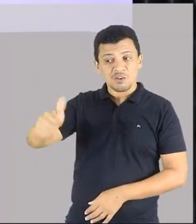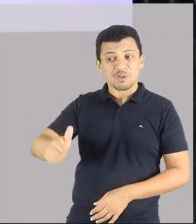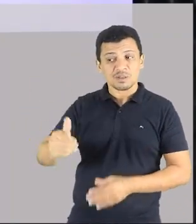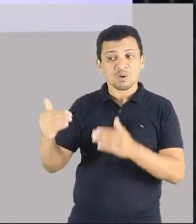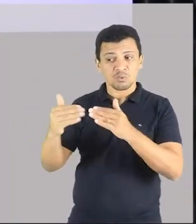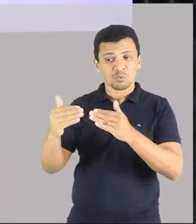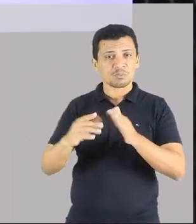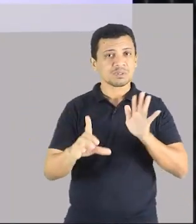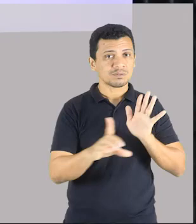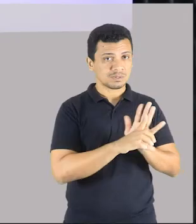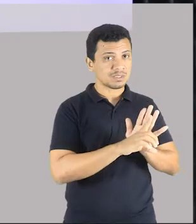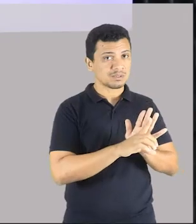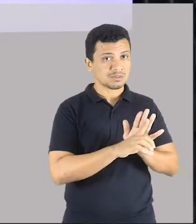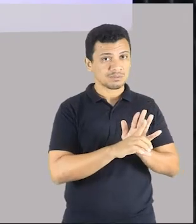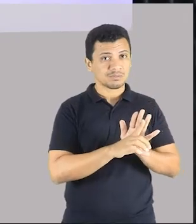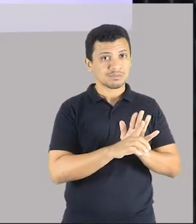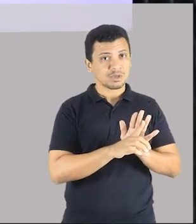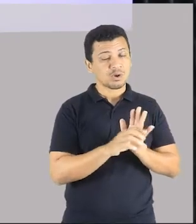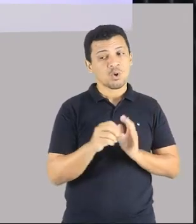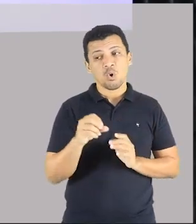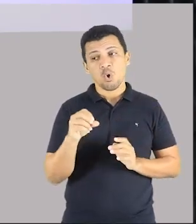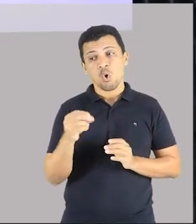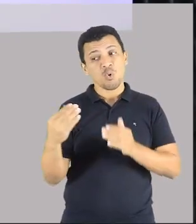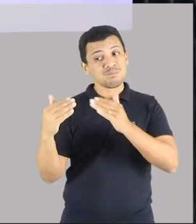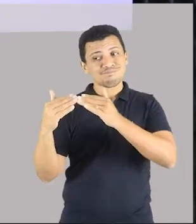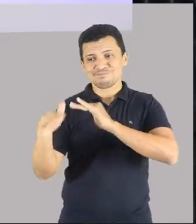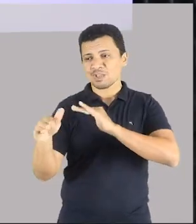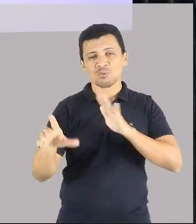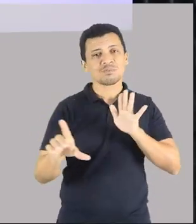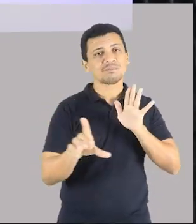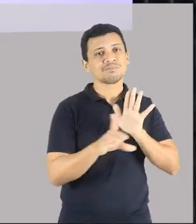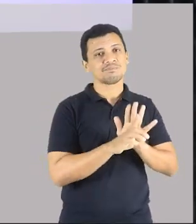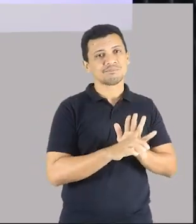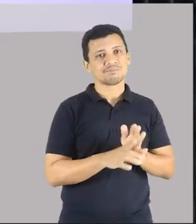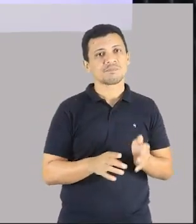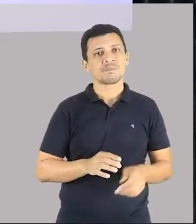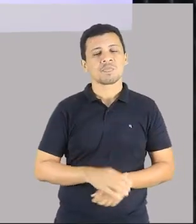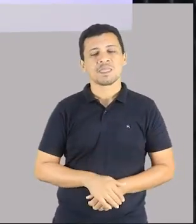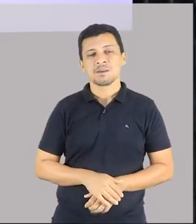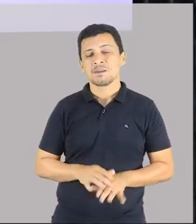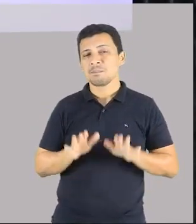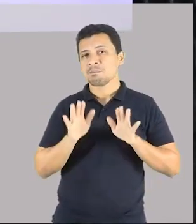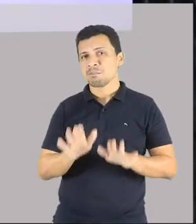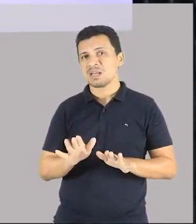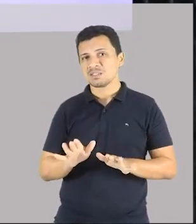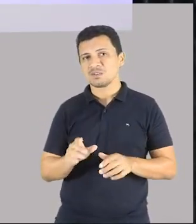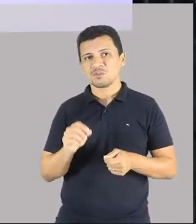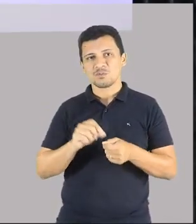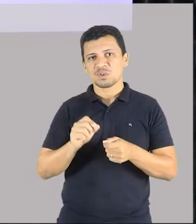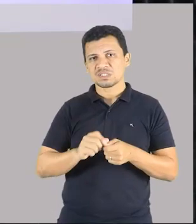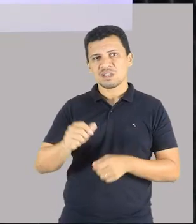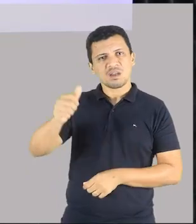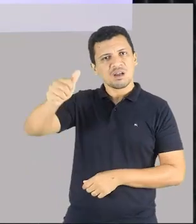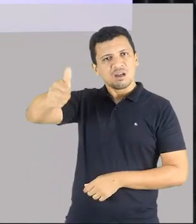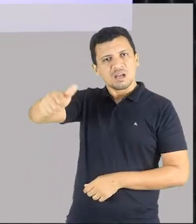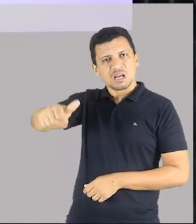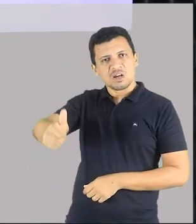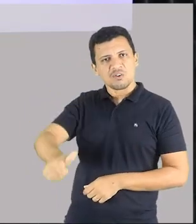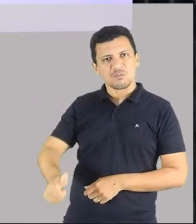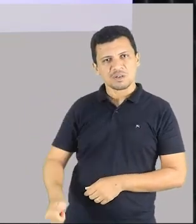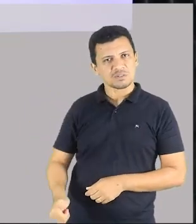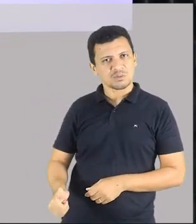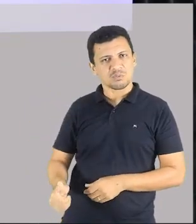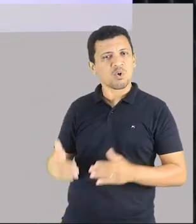está conforme a lei, se ele está contemplado nas normas de direito administrativo. Mas ele não vai fazer a avaliação de